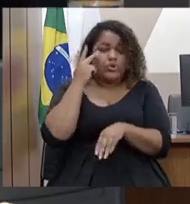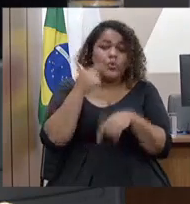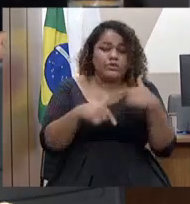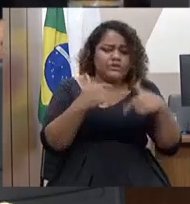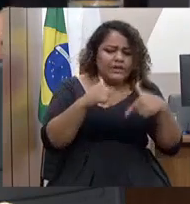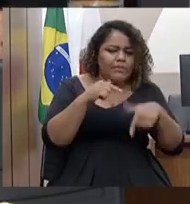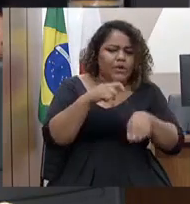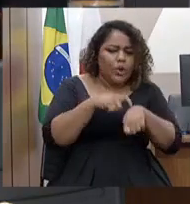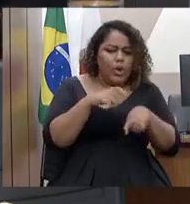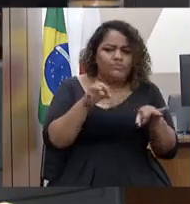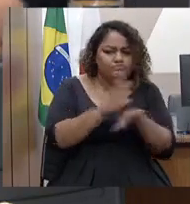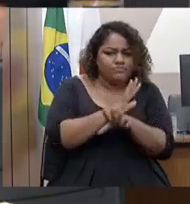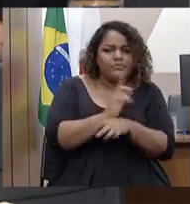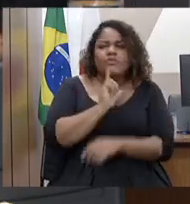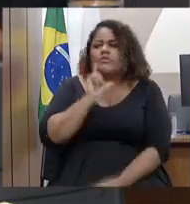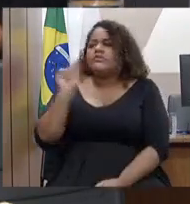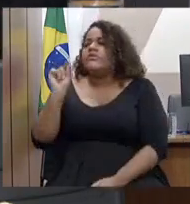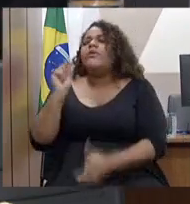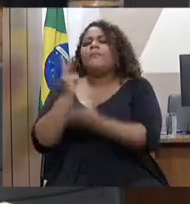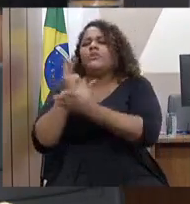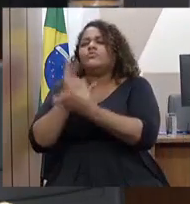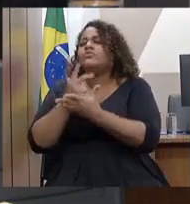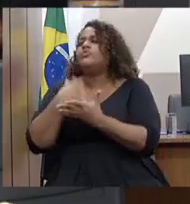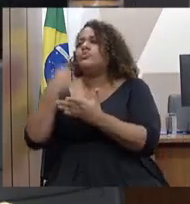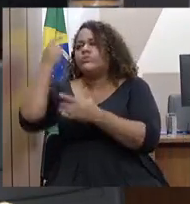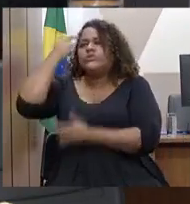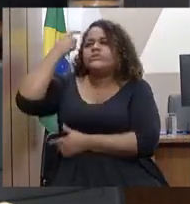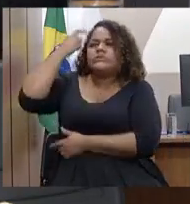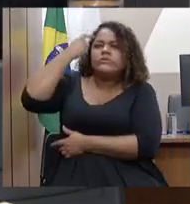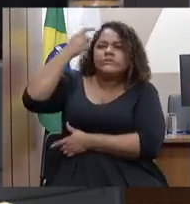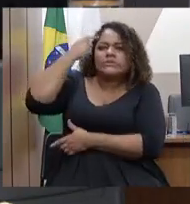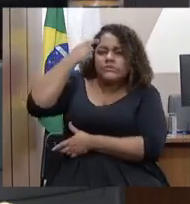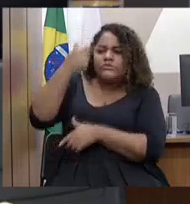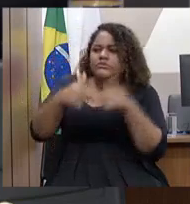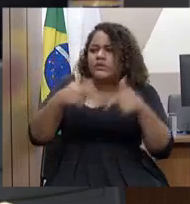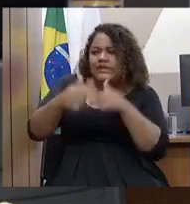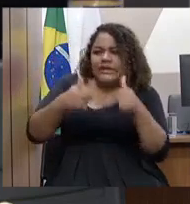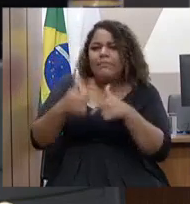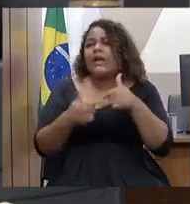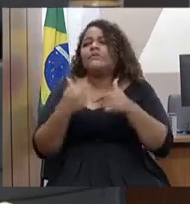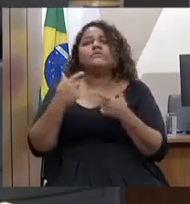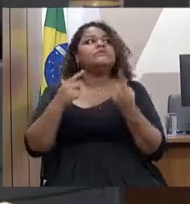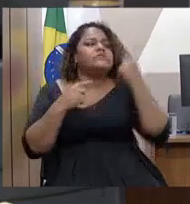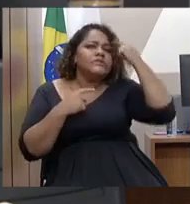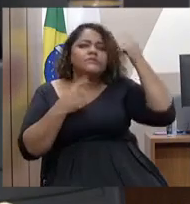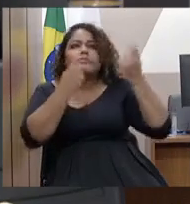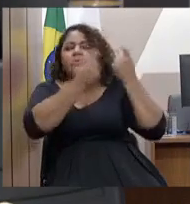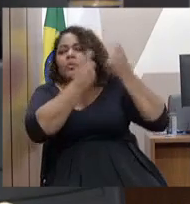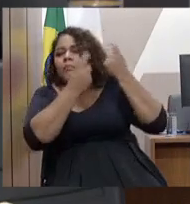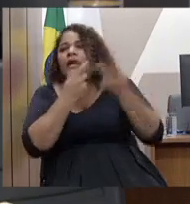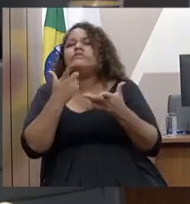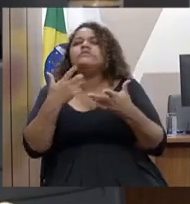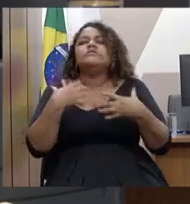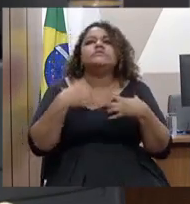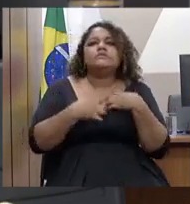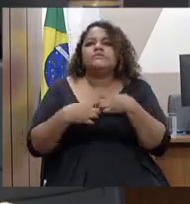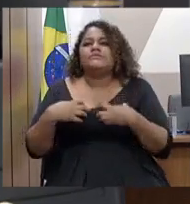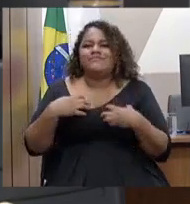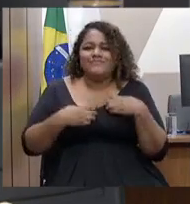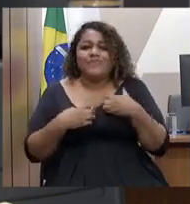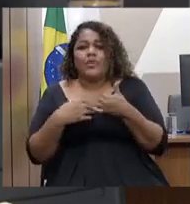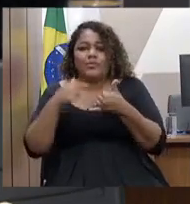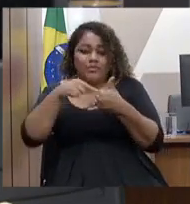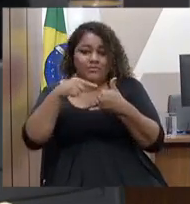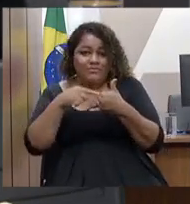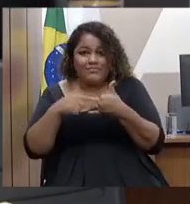ligada nas atividades né sendo demandada todo momento o próprio eh trabalhos em plataformização como